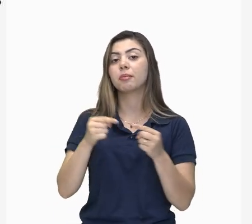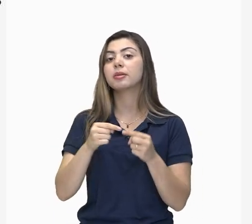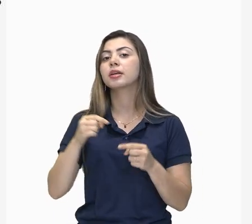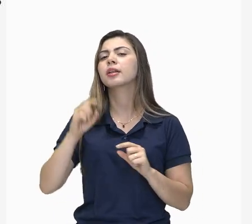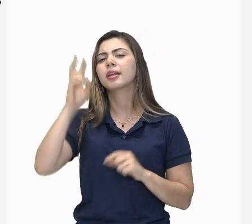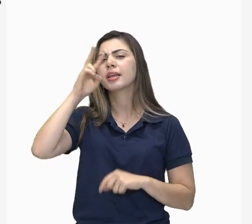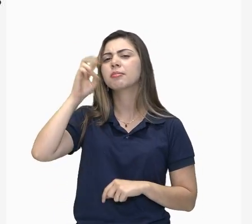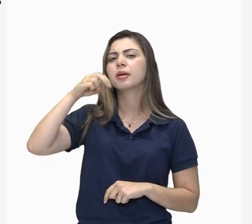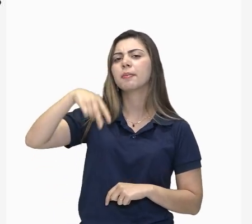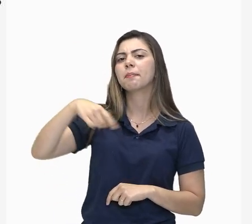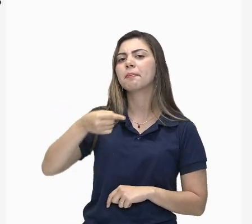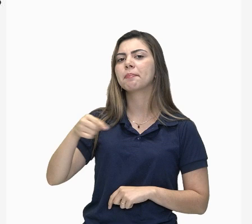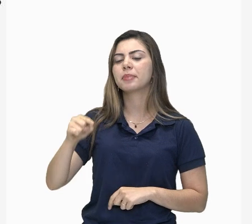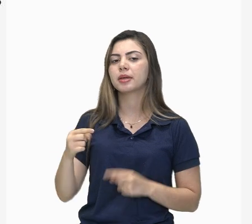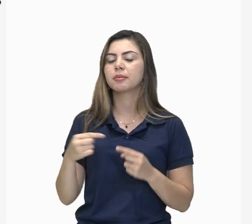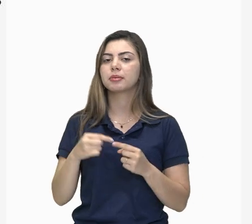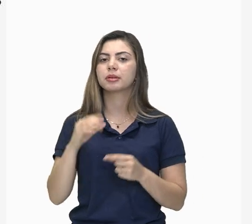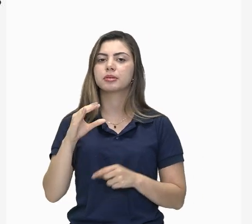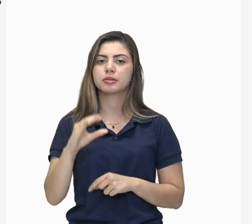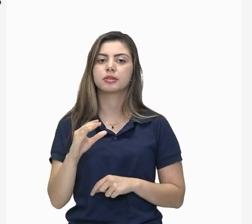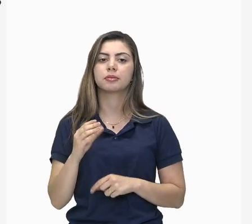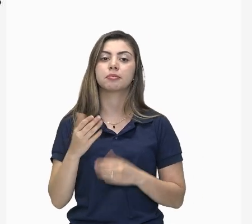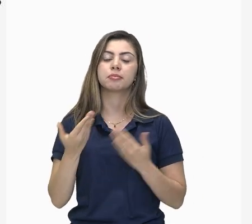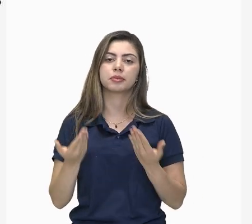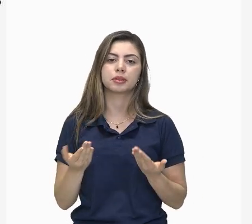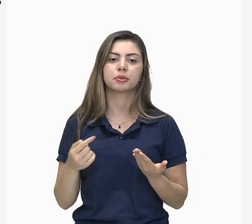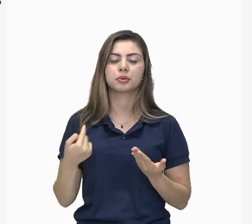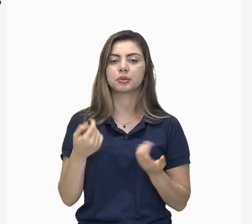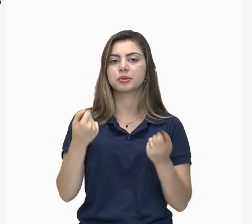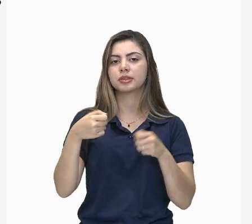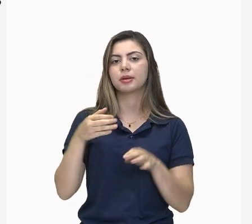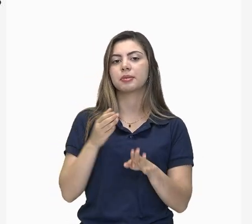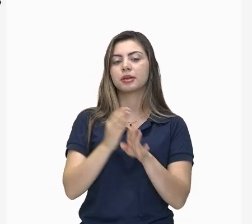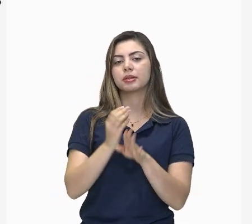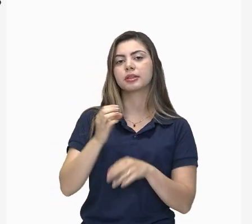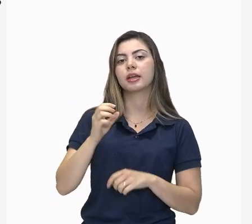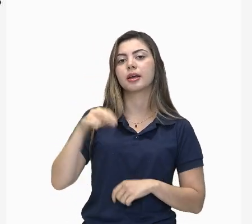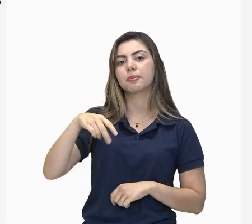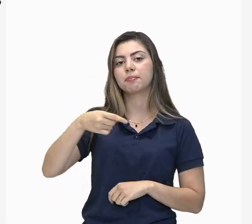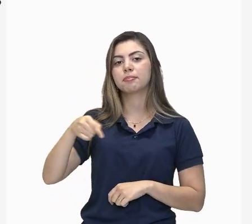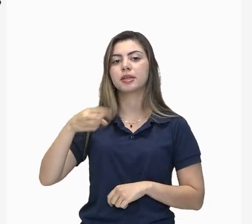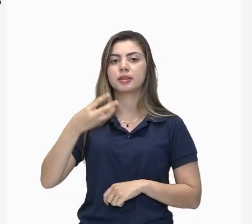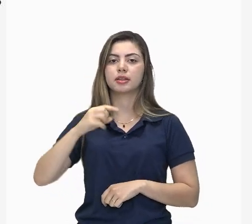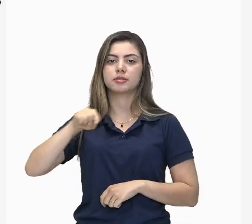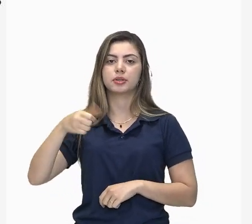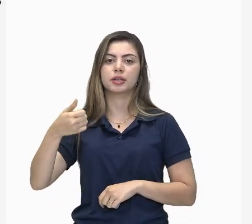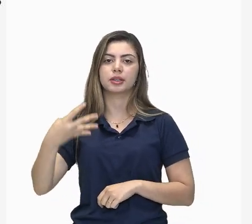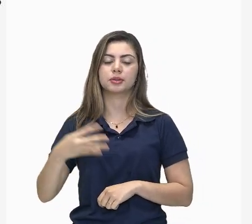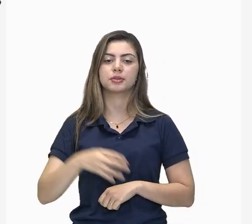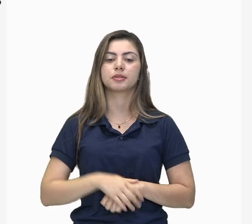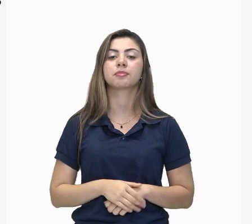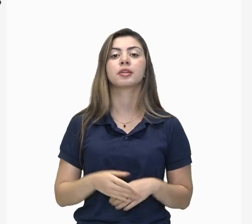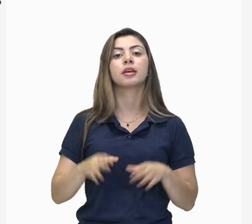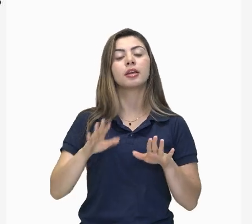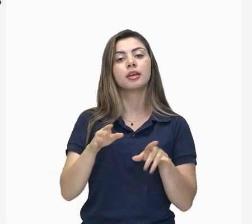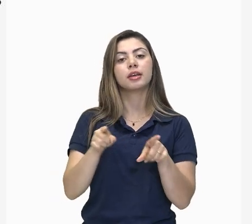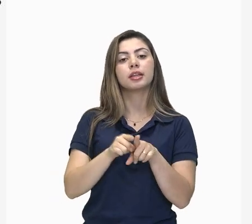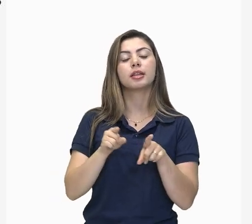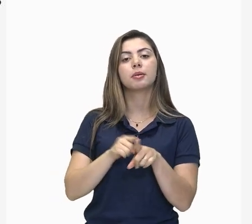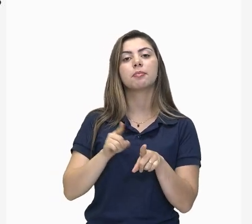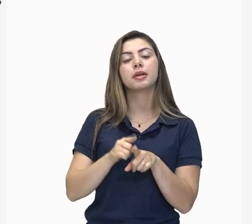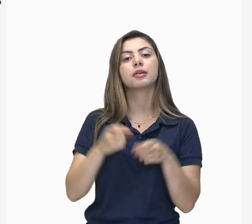aceito, bom, mas na prática é interessante que você multiplique por 3,14. E a minha última fala foi